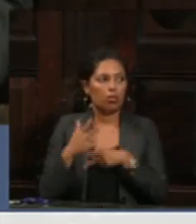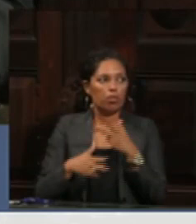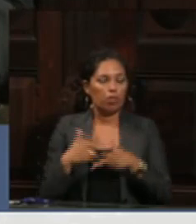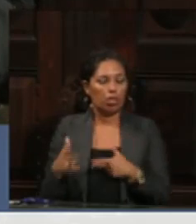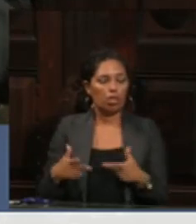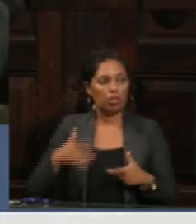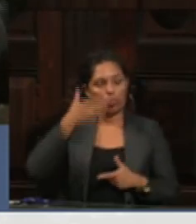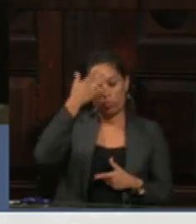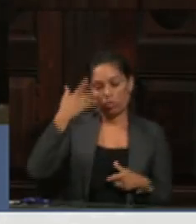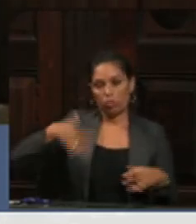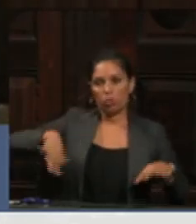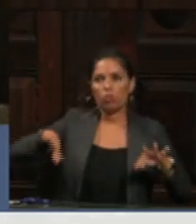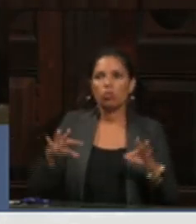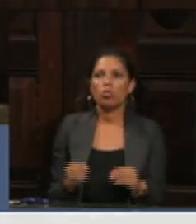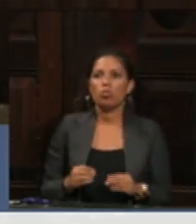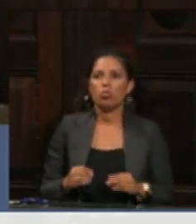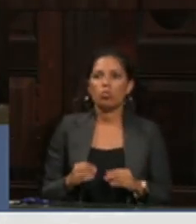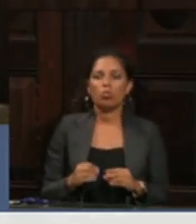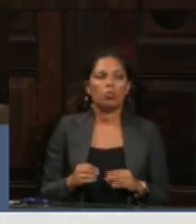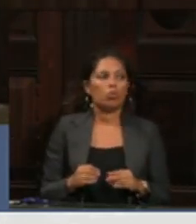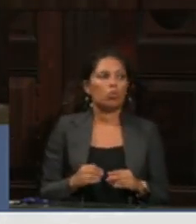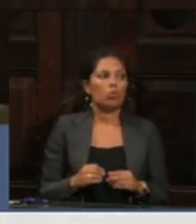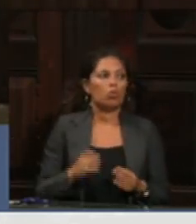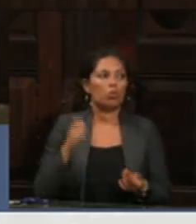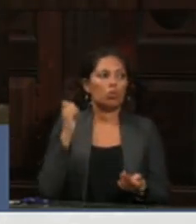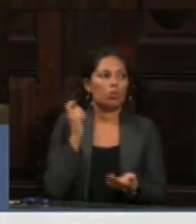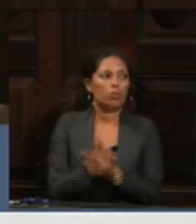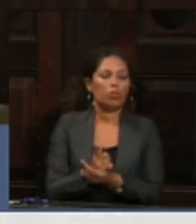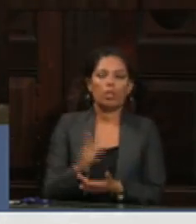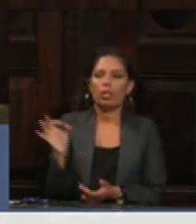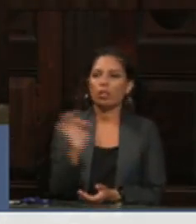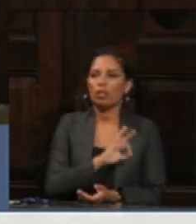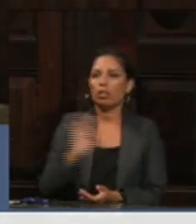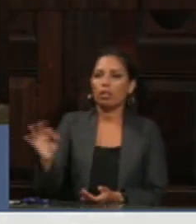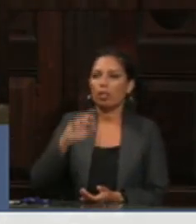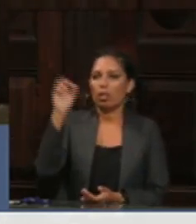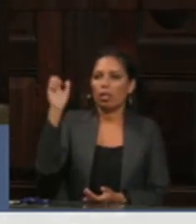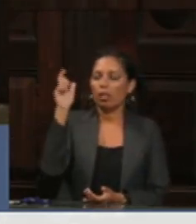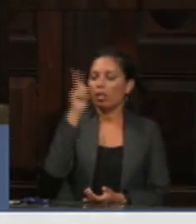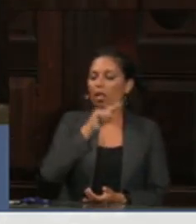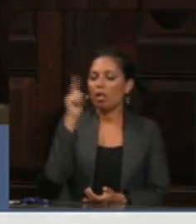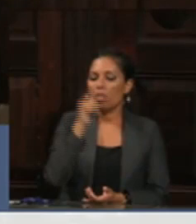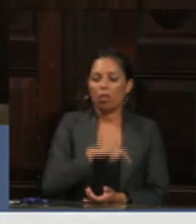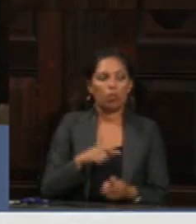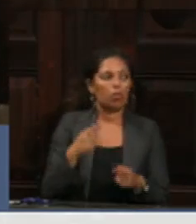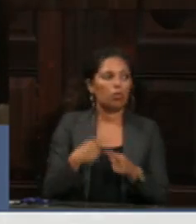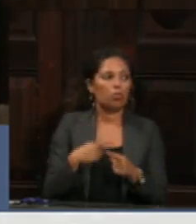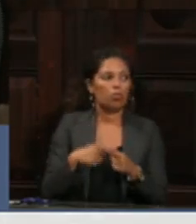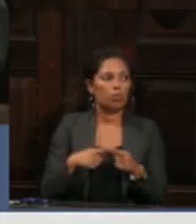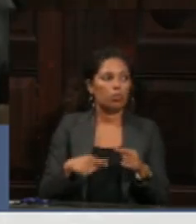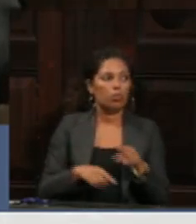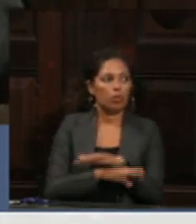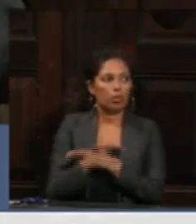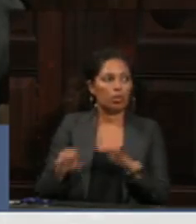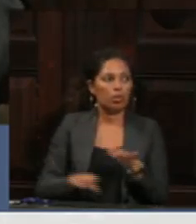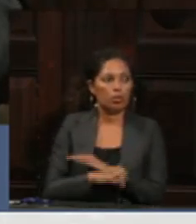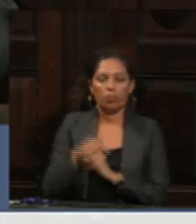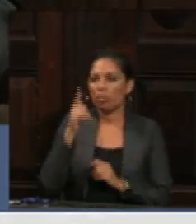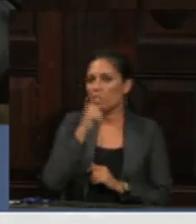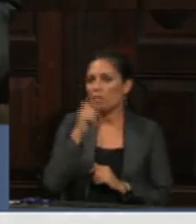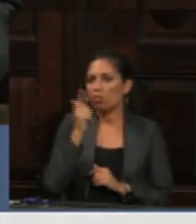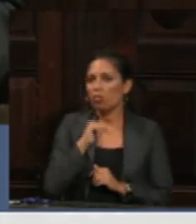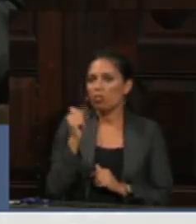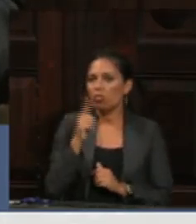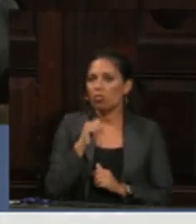população para que a população não pague conta de água, porque a SEDAI muitas das vezes tem algum problema de